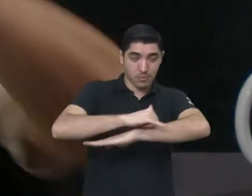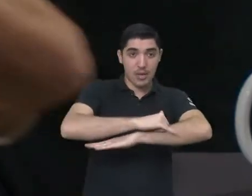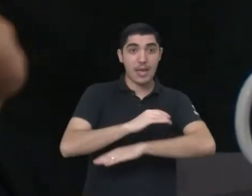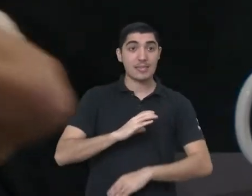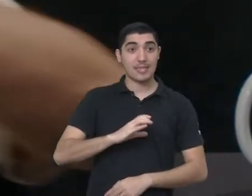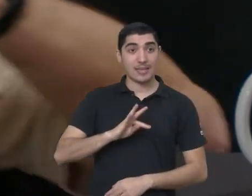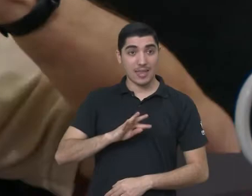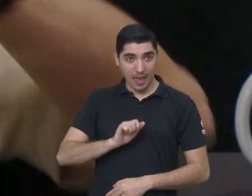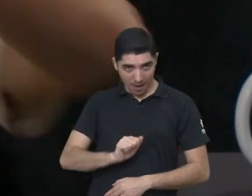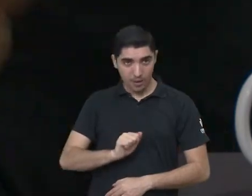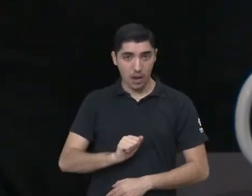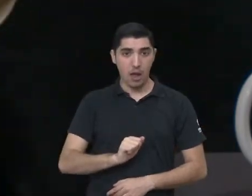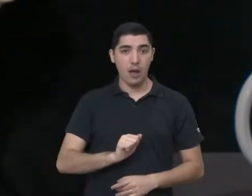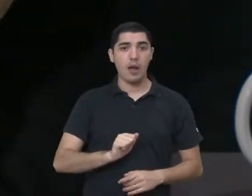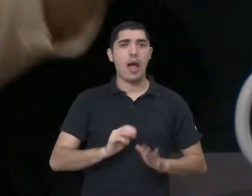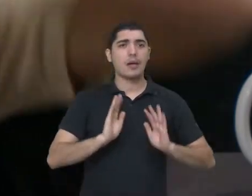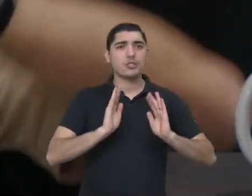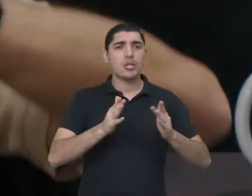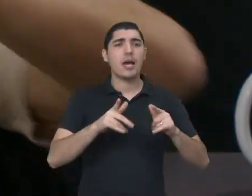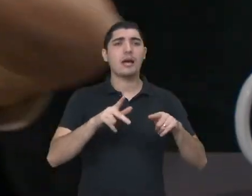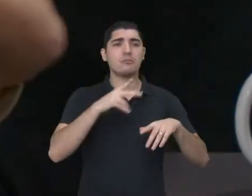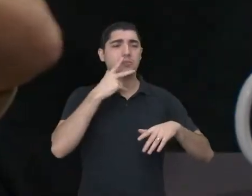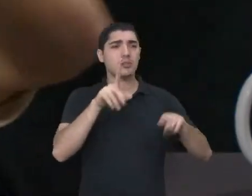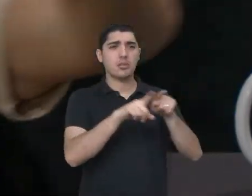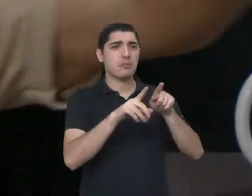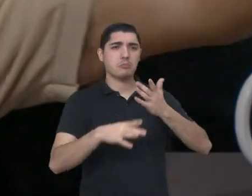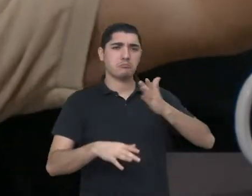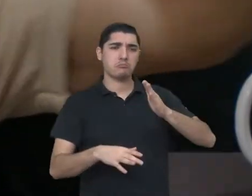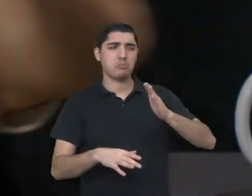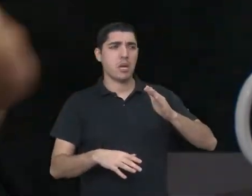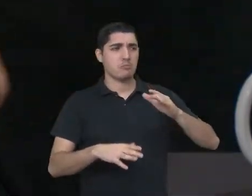entrevistando o Papa. Faz favor, valeu.